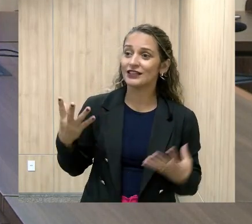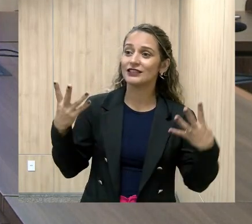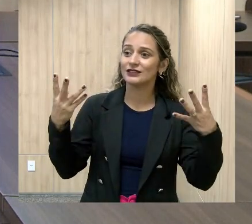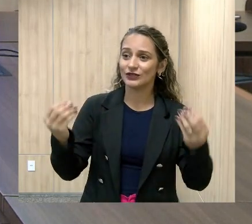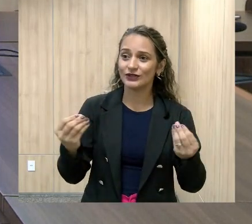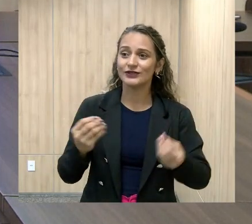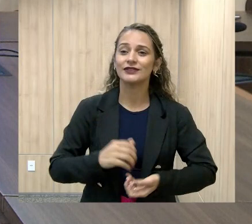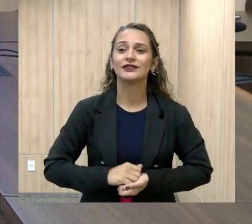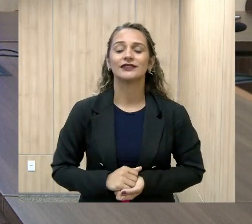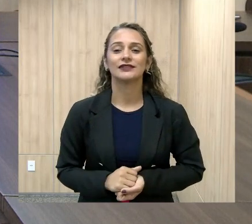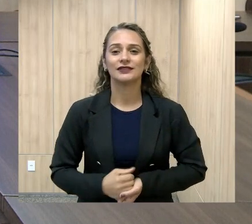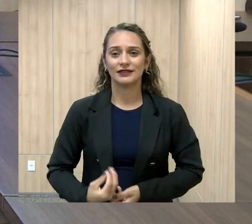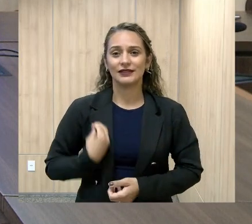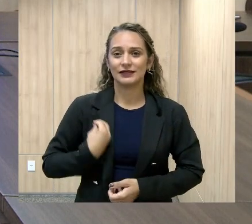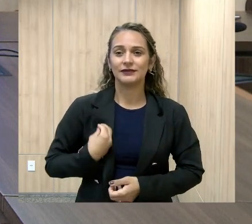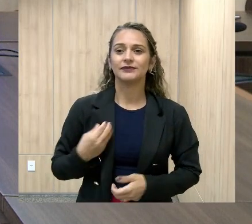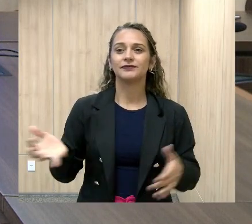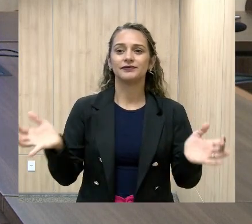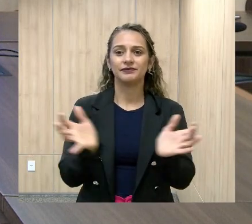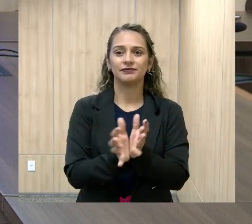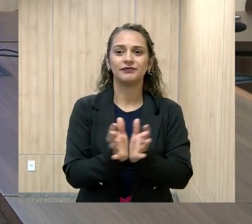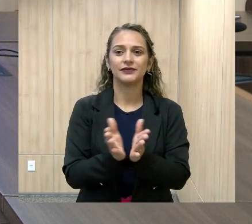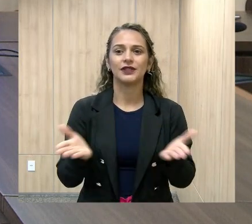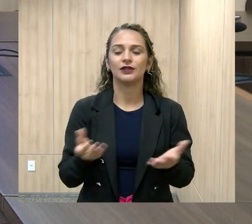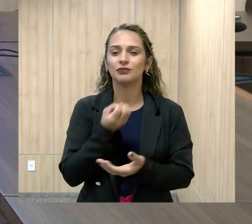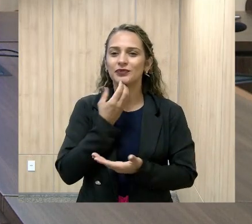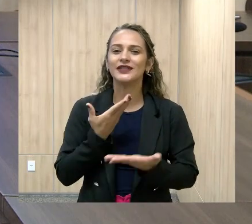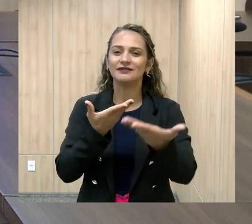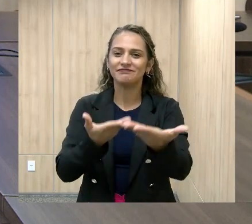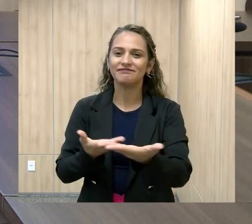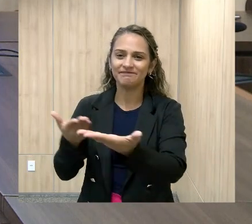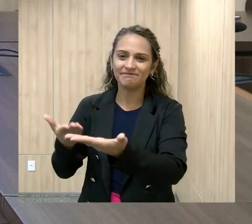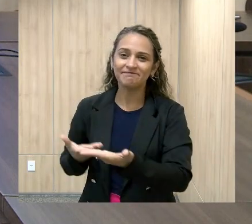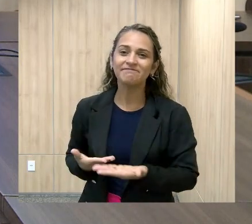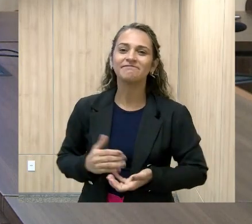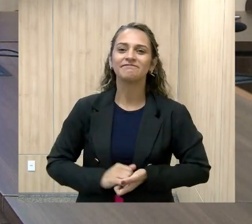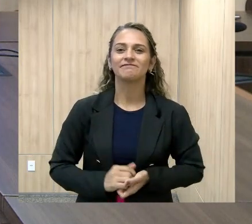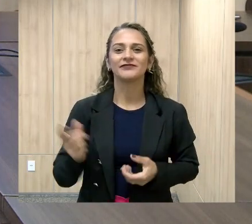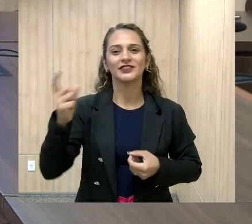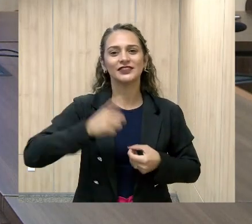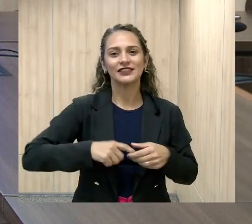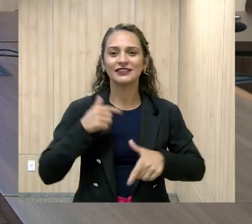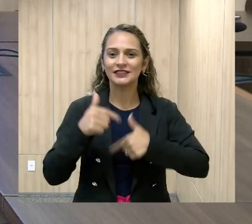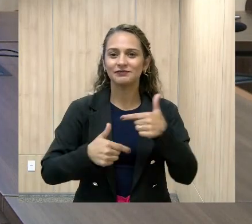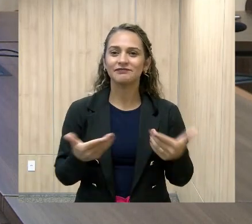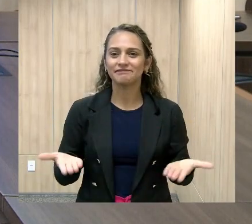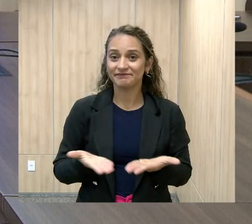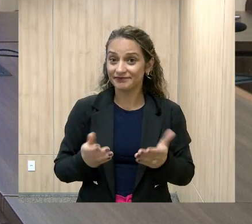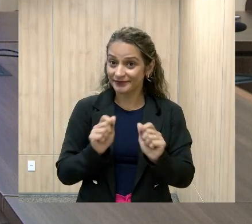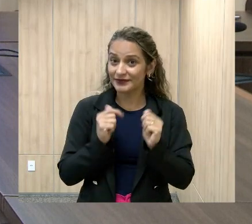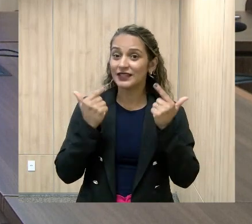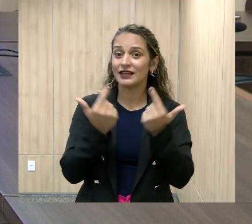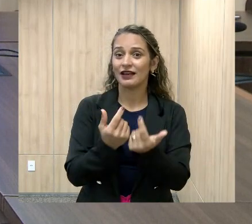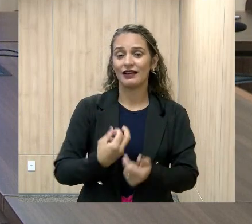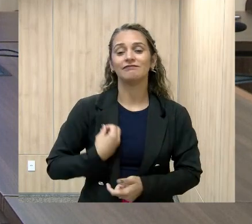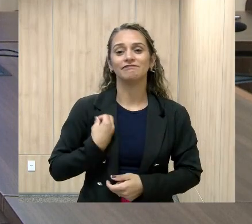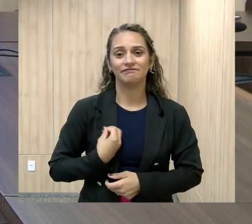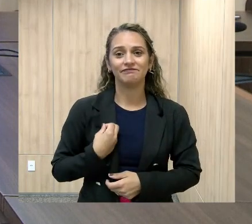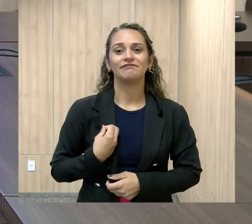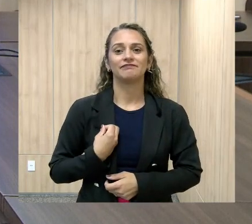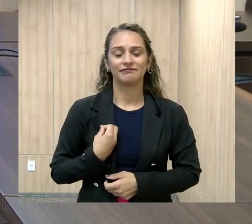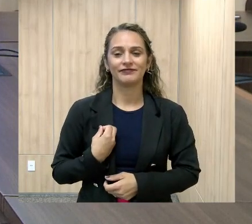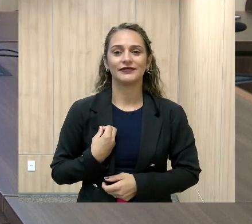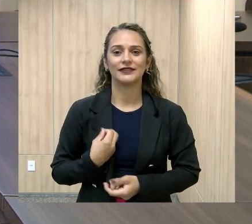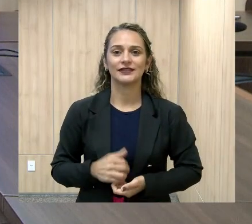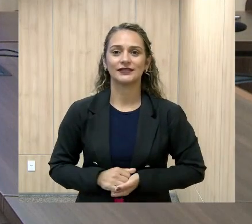né E todos aqui que fazem presente nessa comissão sejam todos muito bem-vindos a gente voltando Aí aos trabalhos aqui nessa casa